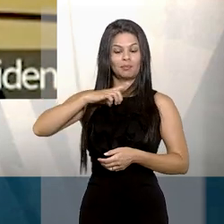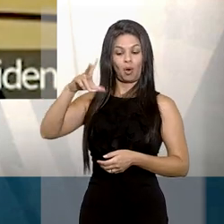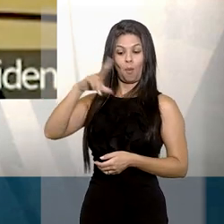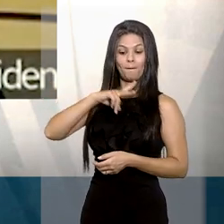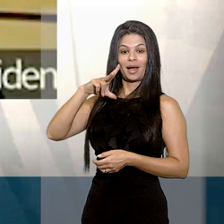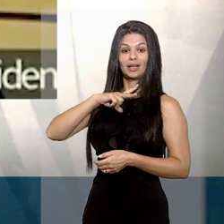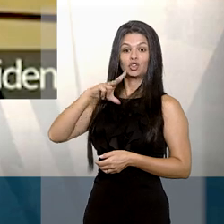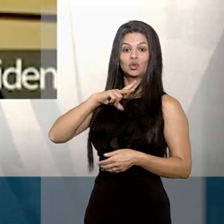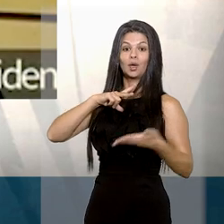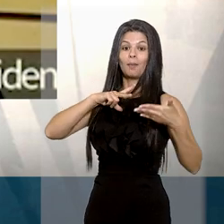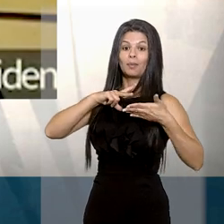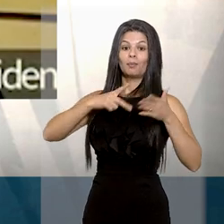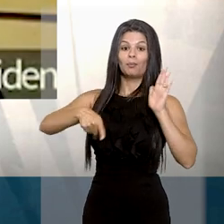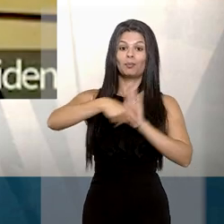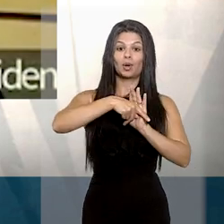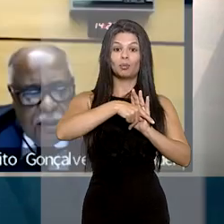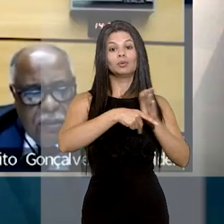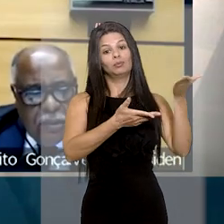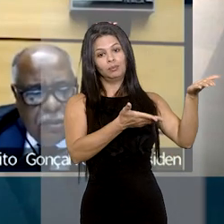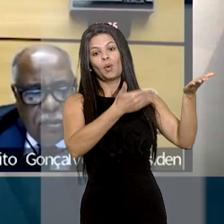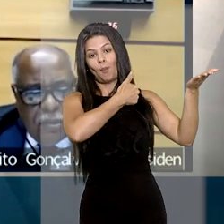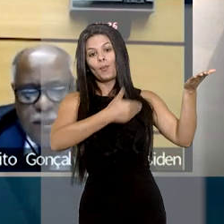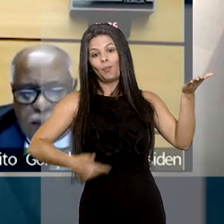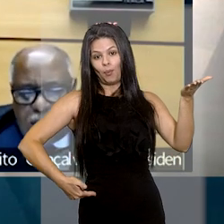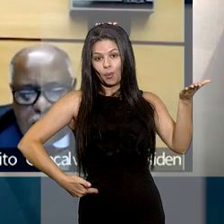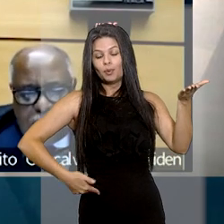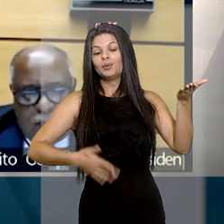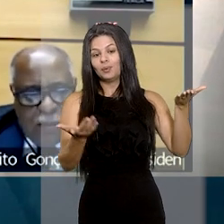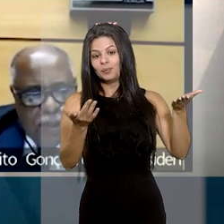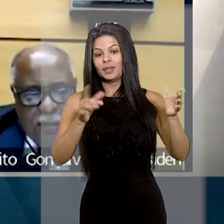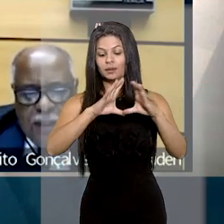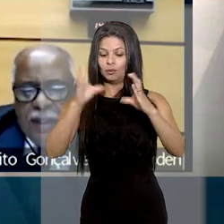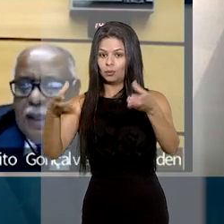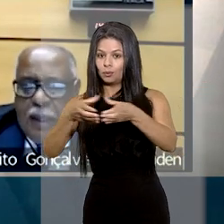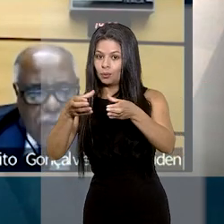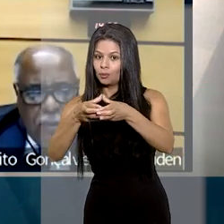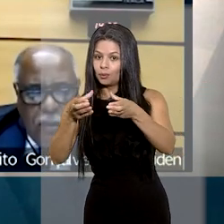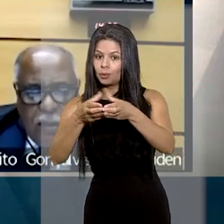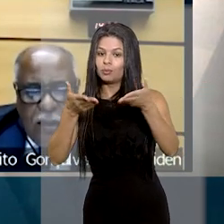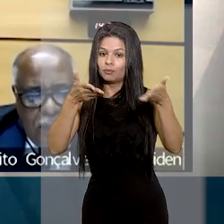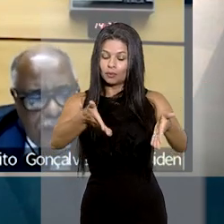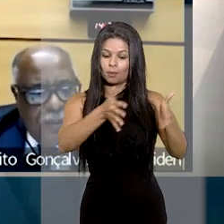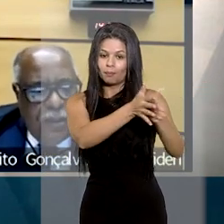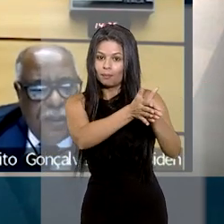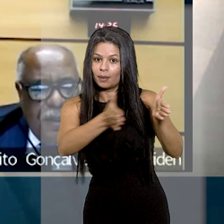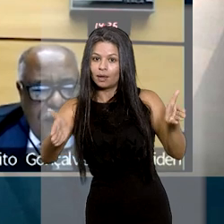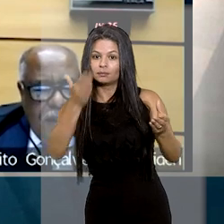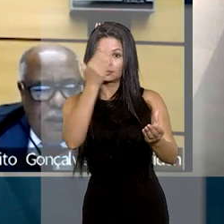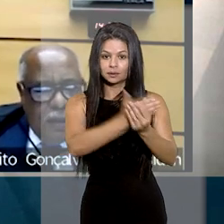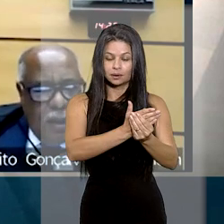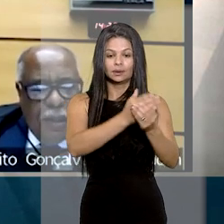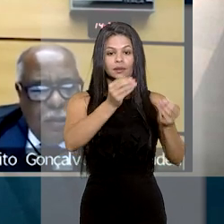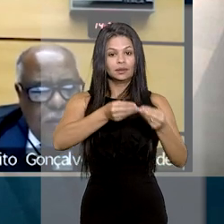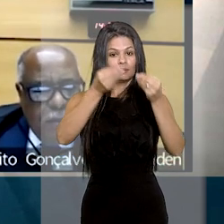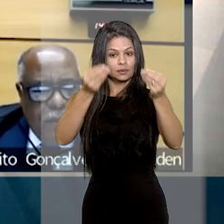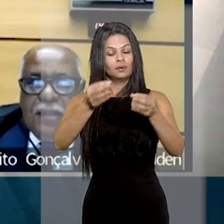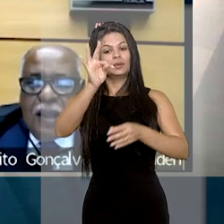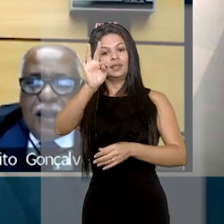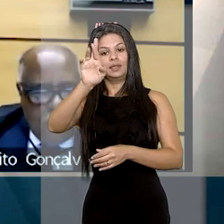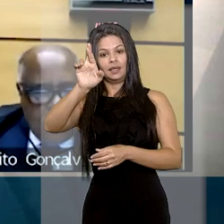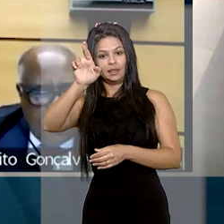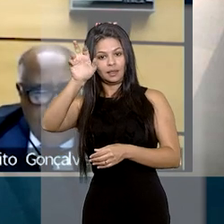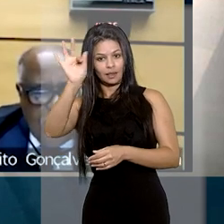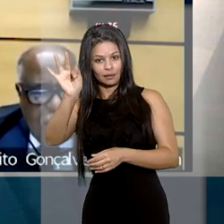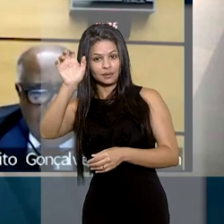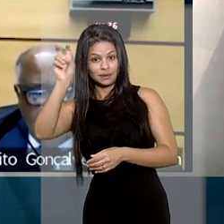particular deve ser trans ao poder público por unanimidade a turma deu provimento ao recurso e determinou a devolução dos Autos ao